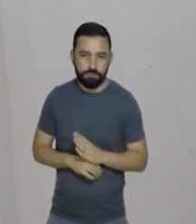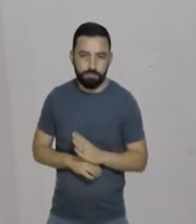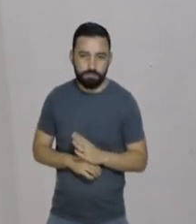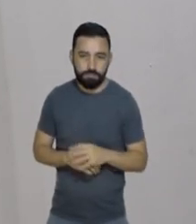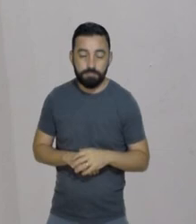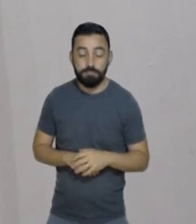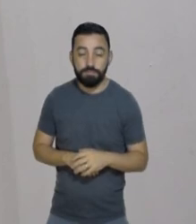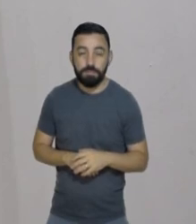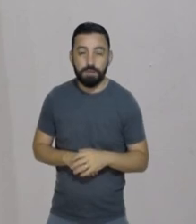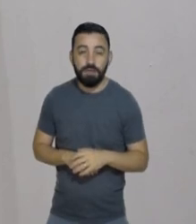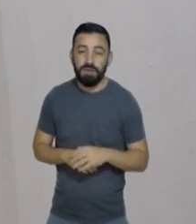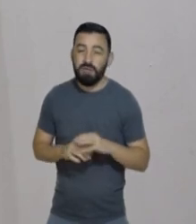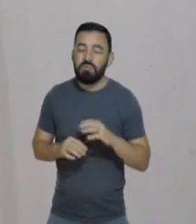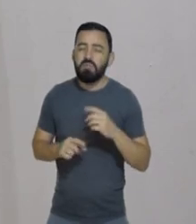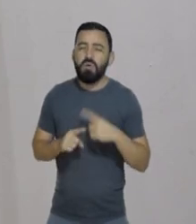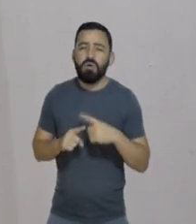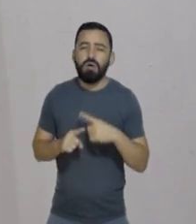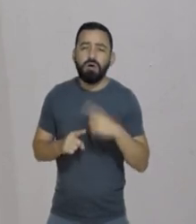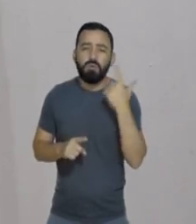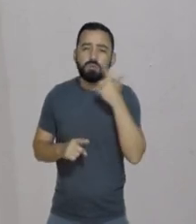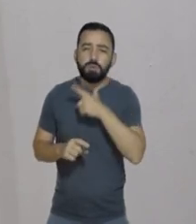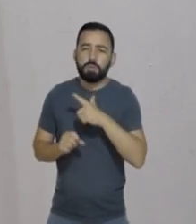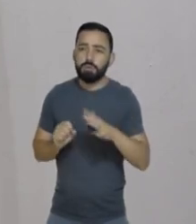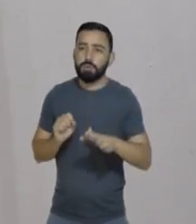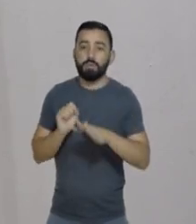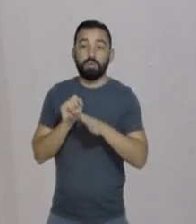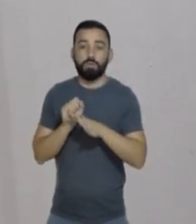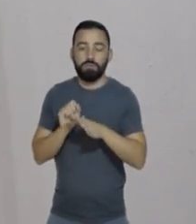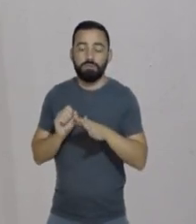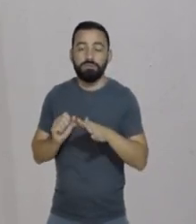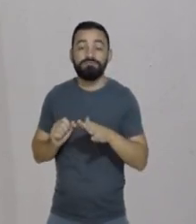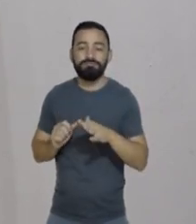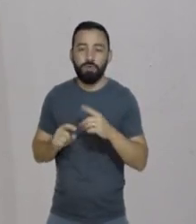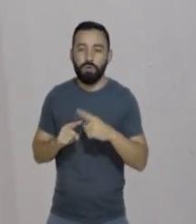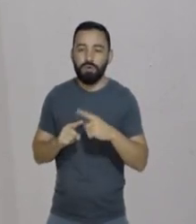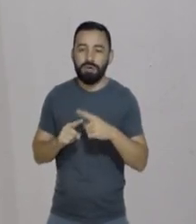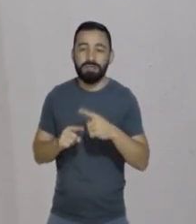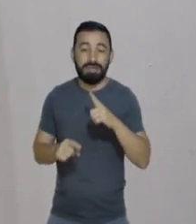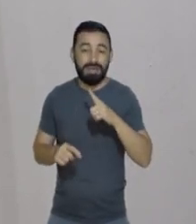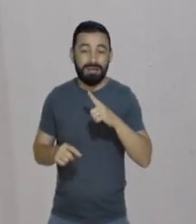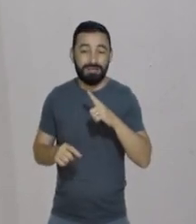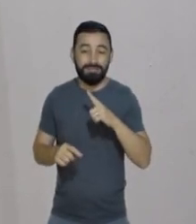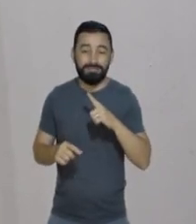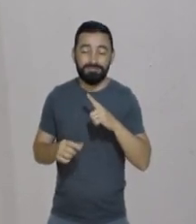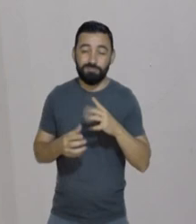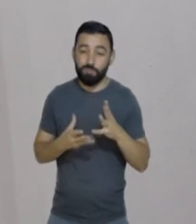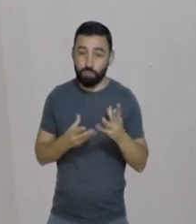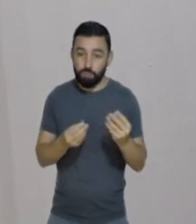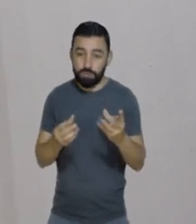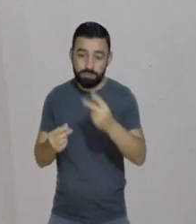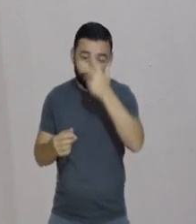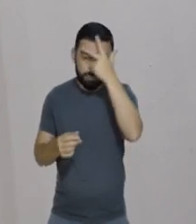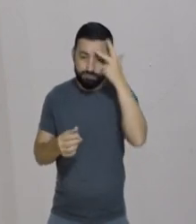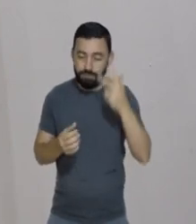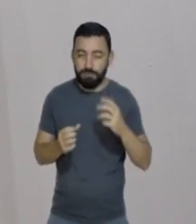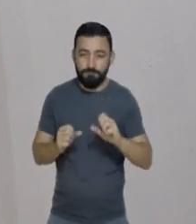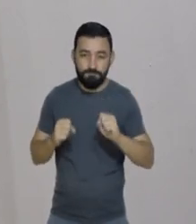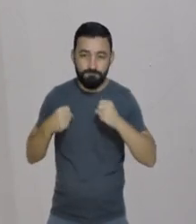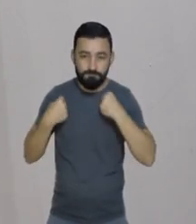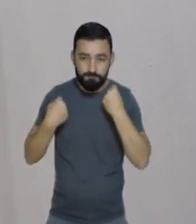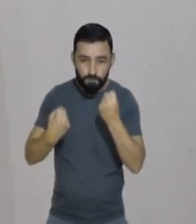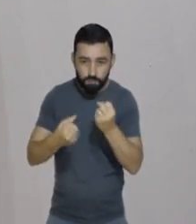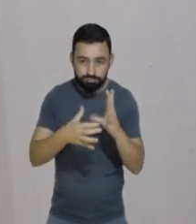foram alcançados e repetidos por uma junção de forças. E entre estas